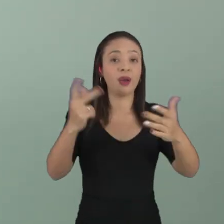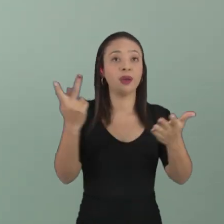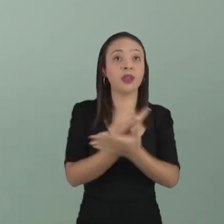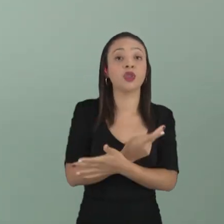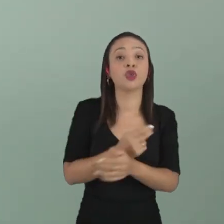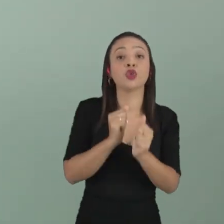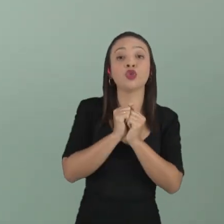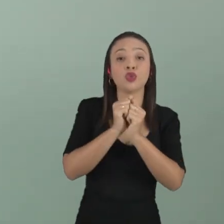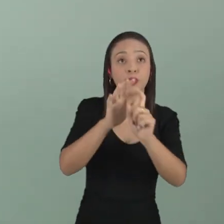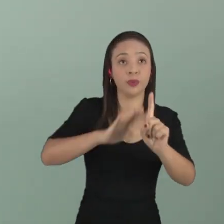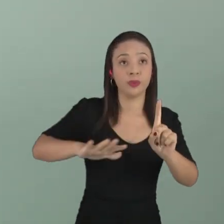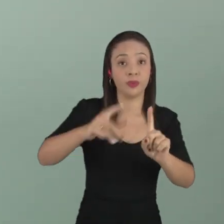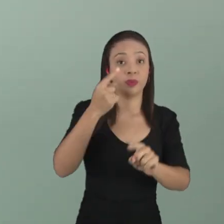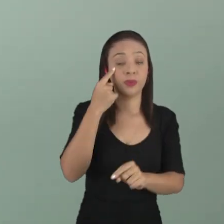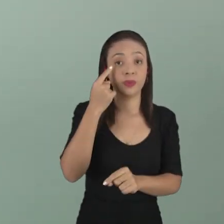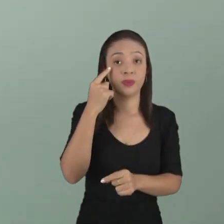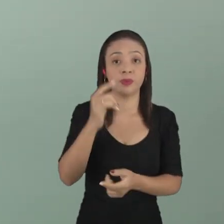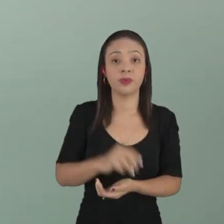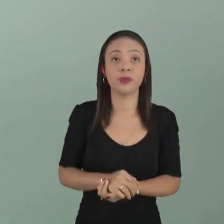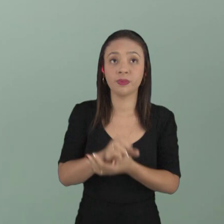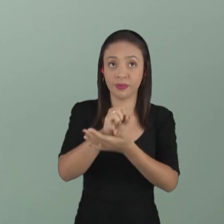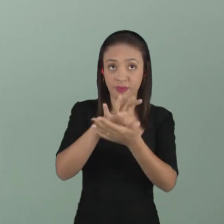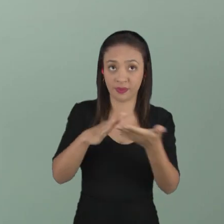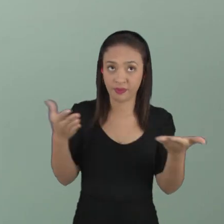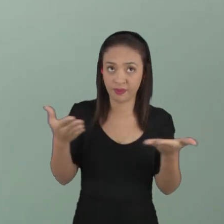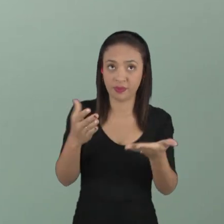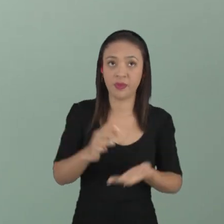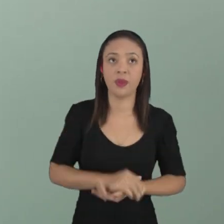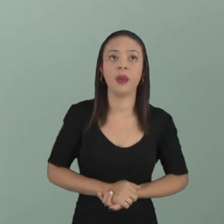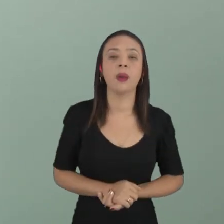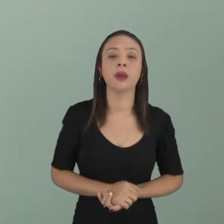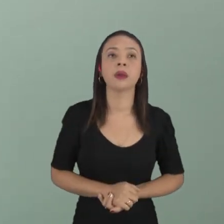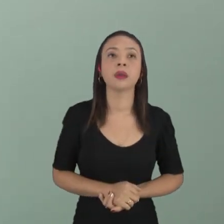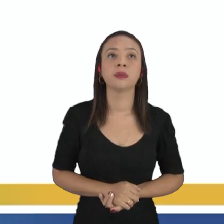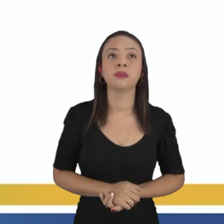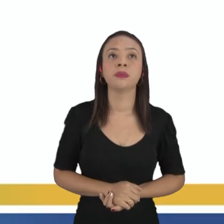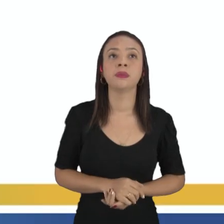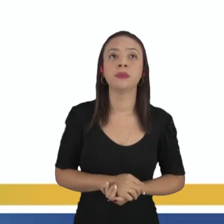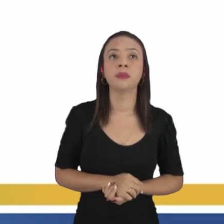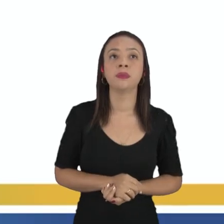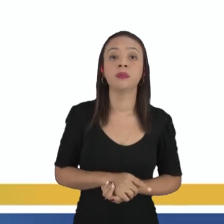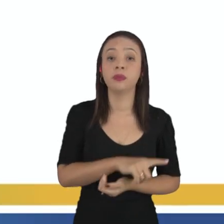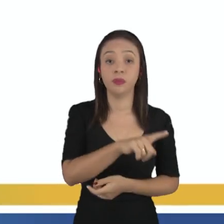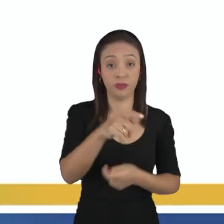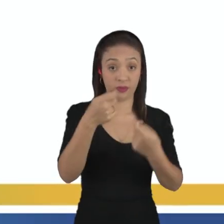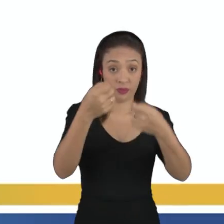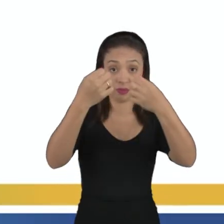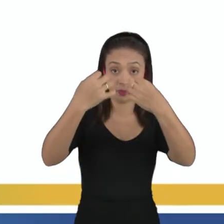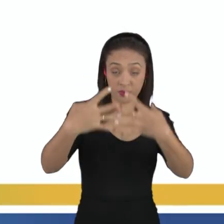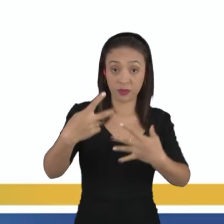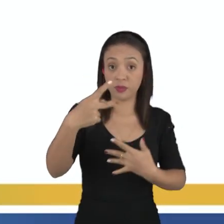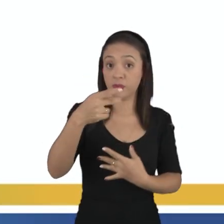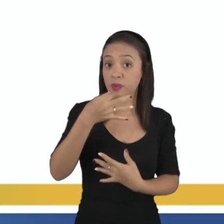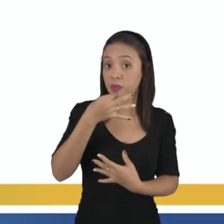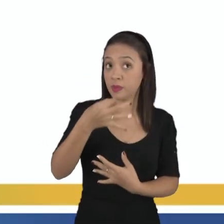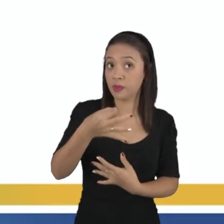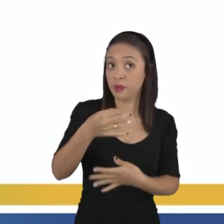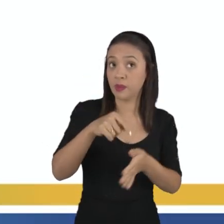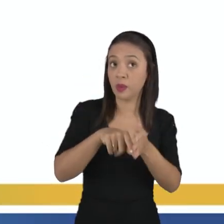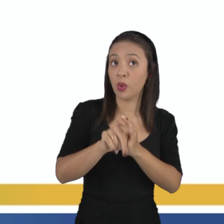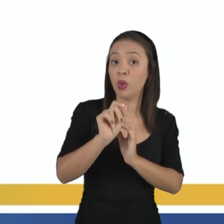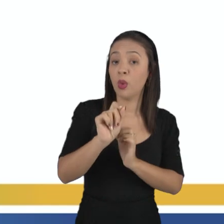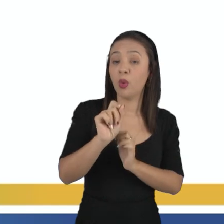com a sociedade. Acompanha comigo então o Exercitando de hoje. Você vai definir com suas palavras o que é o